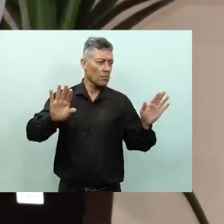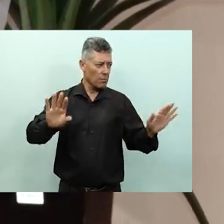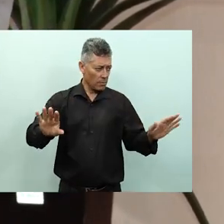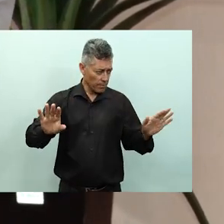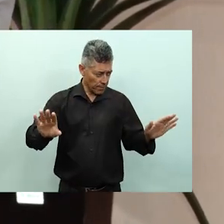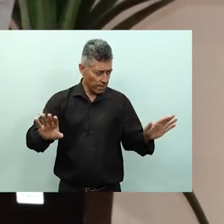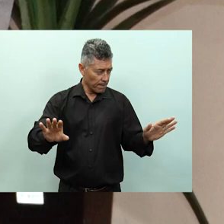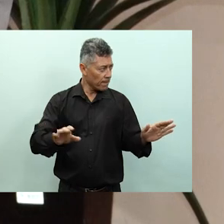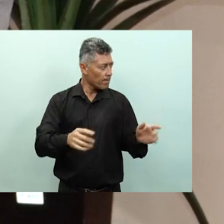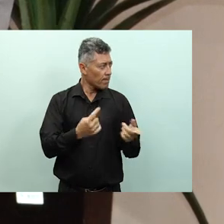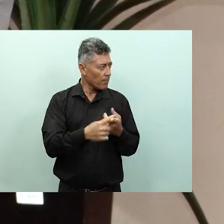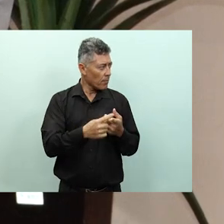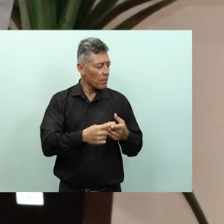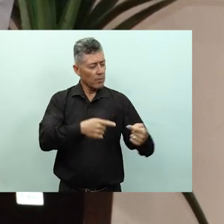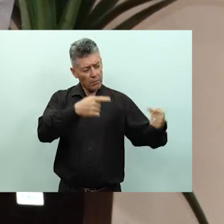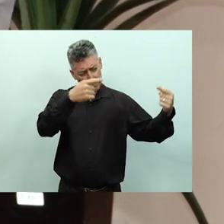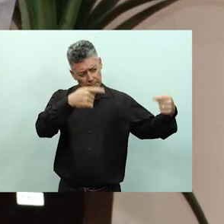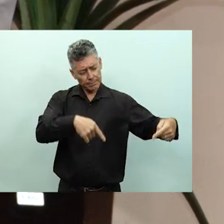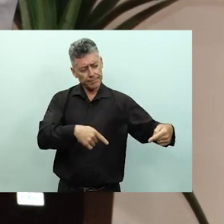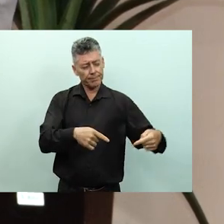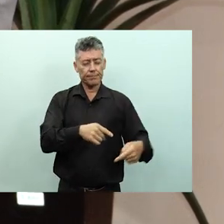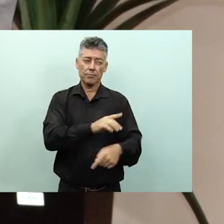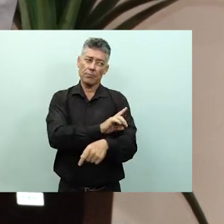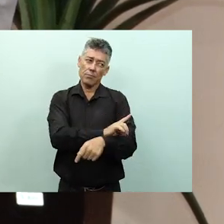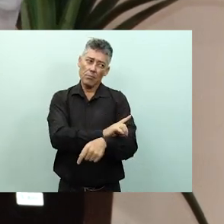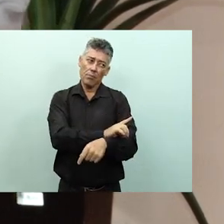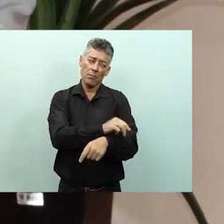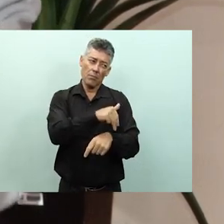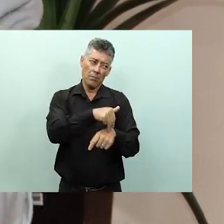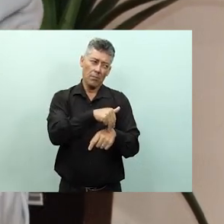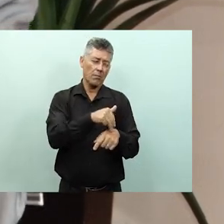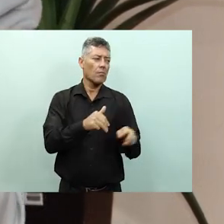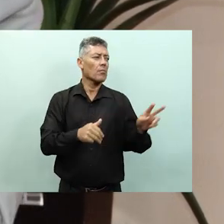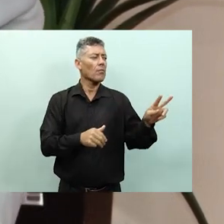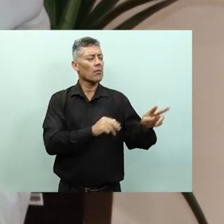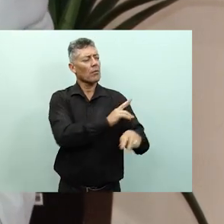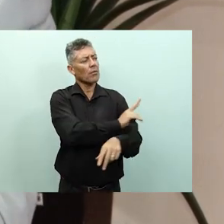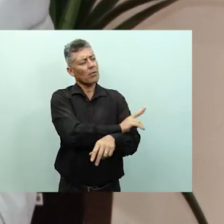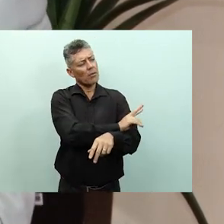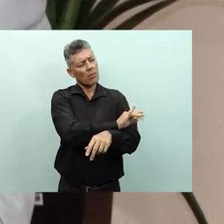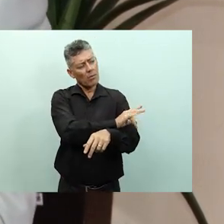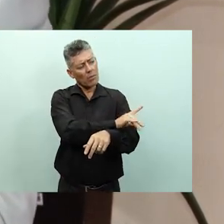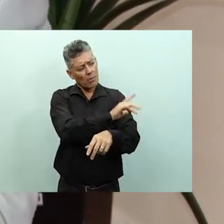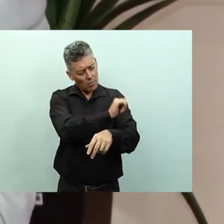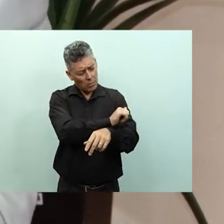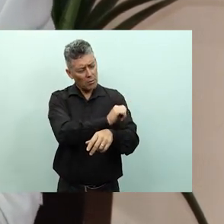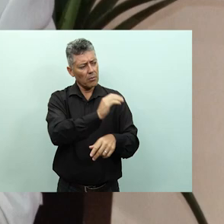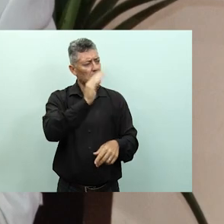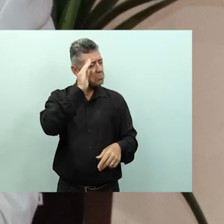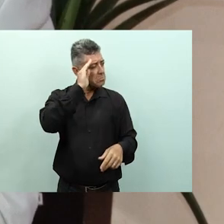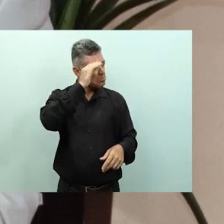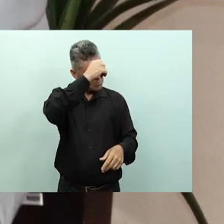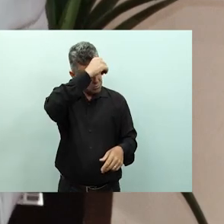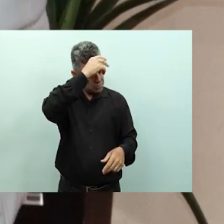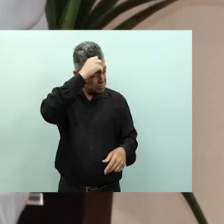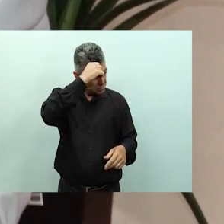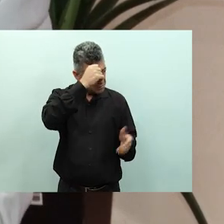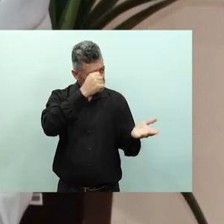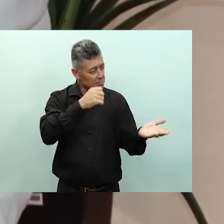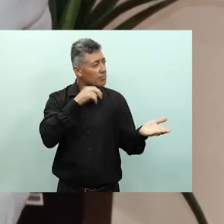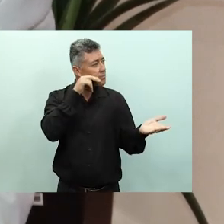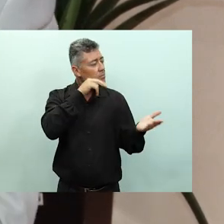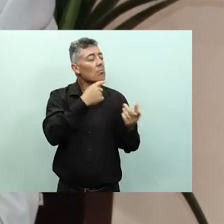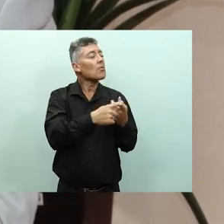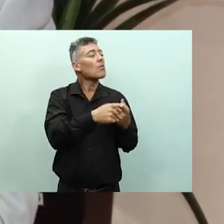fora de rankings. Djalma Maranhão. Mas Vilma foi a melhor prefeita de Natal. Tanto é que era de lugar. Por